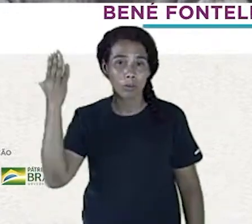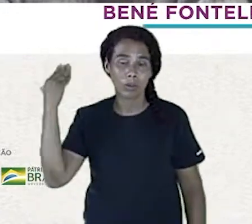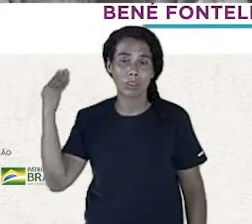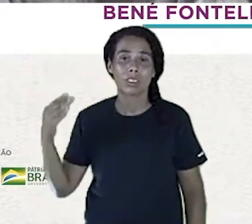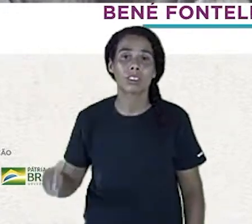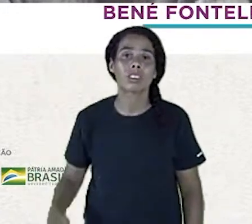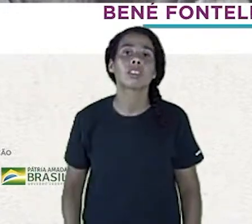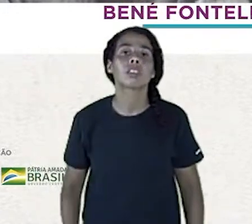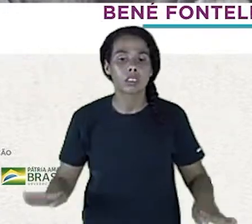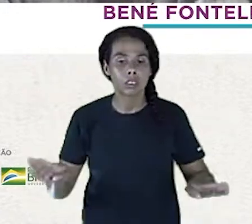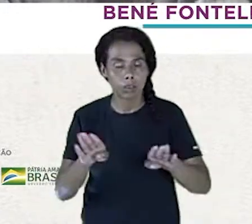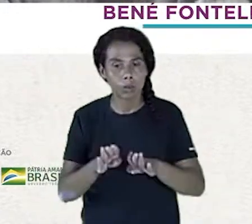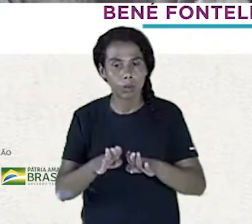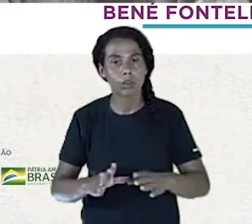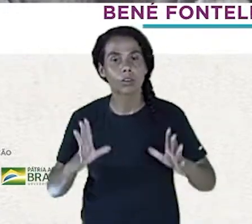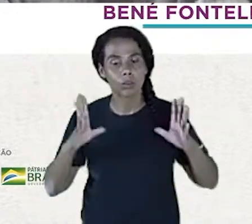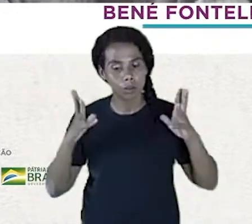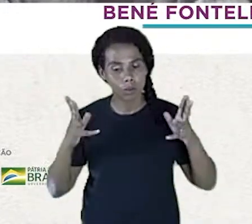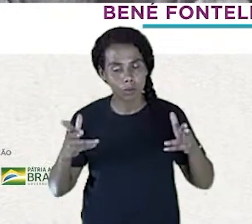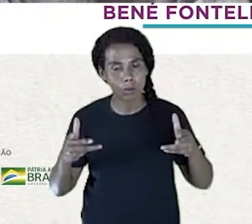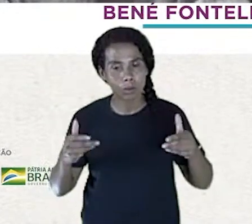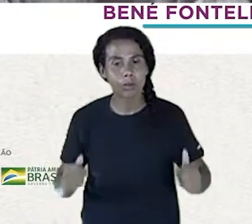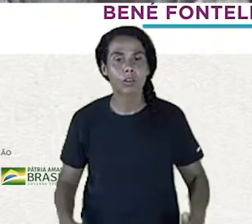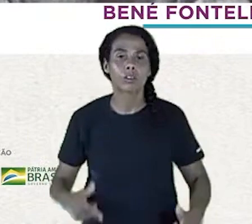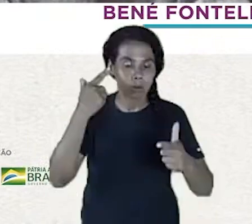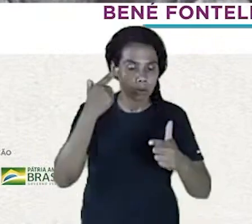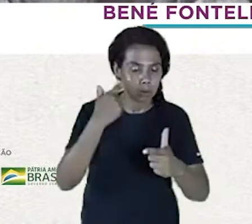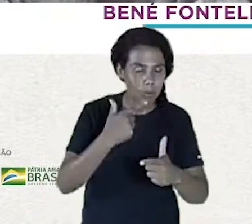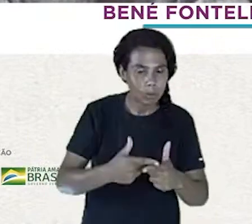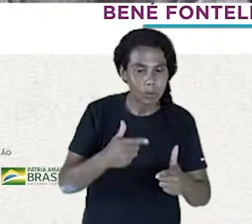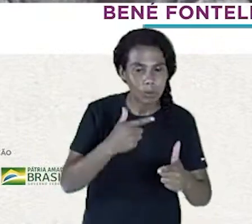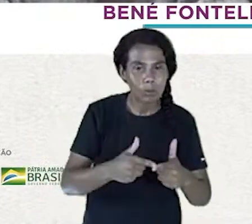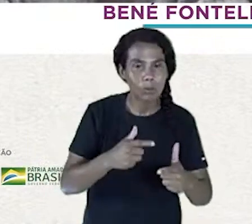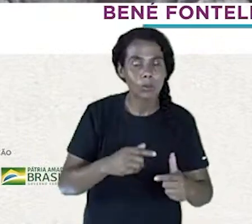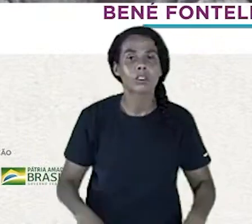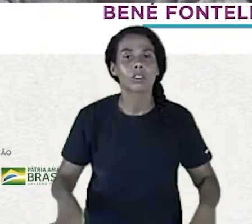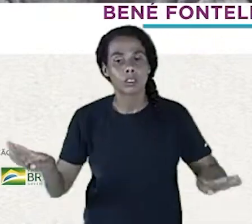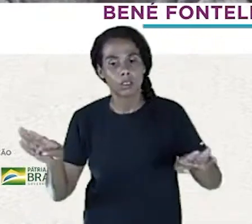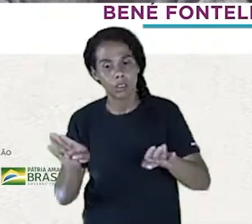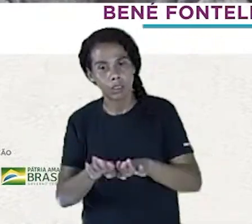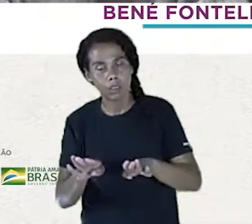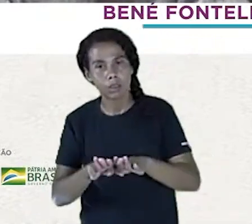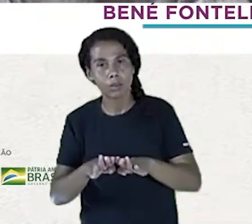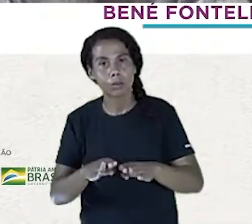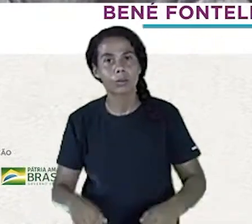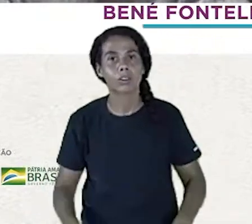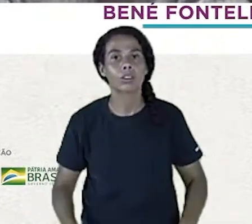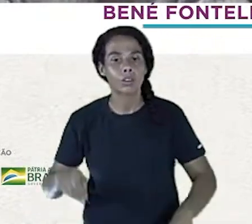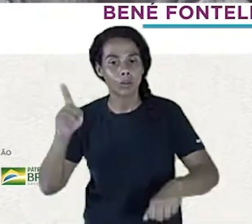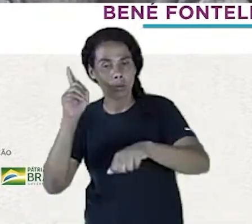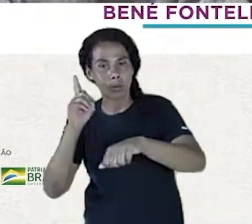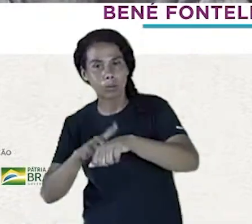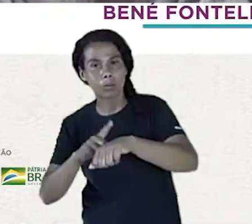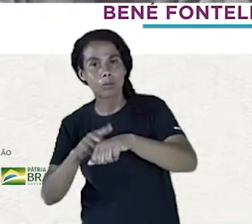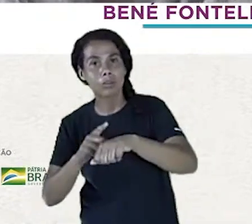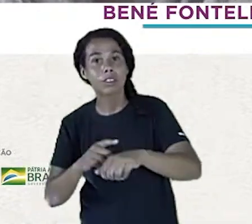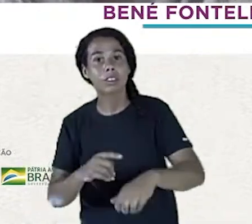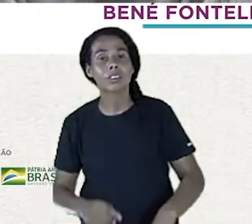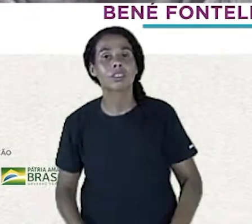todo, todos tiveram os momentos de alegria imensa e de profunda